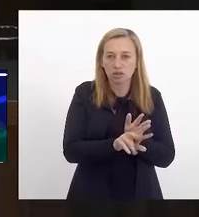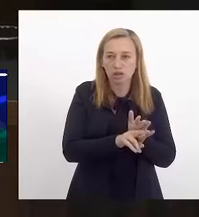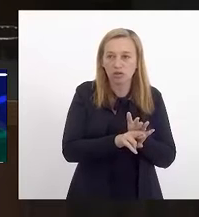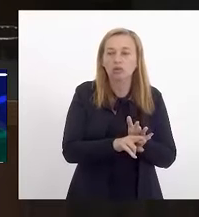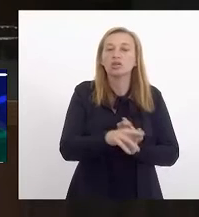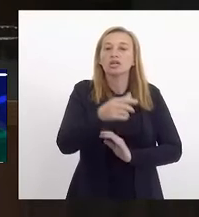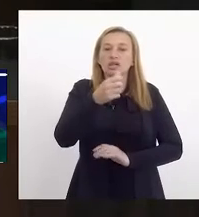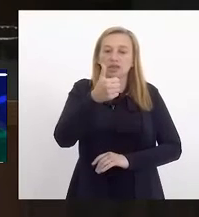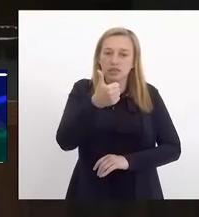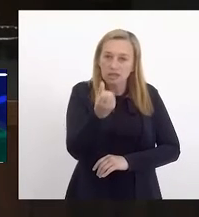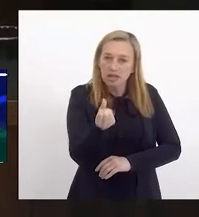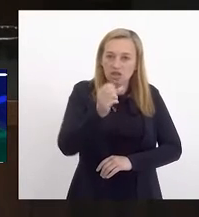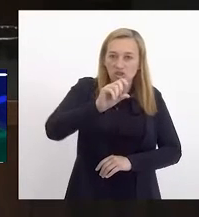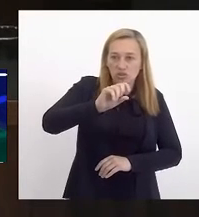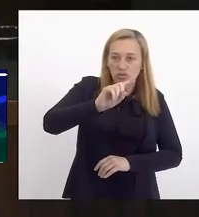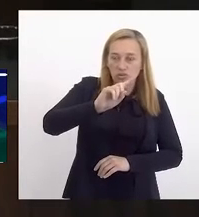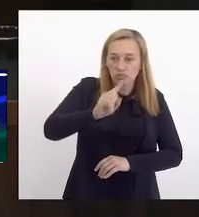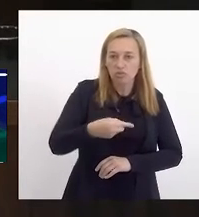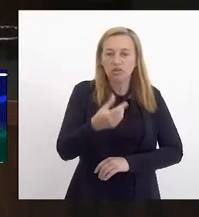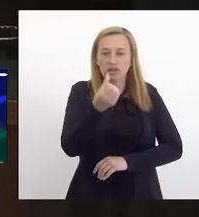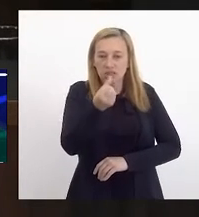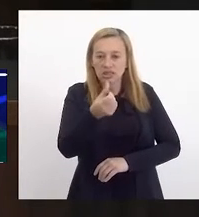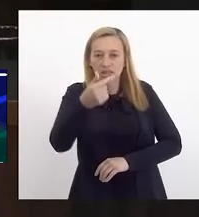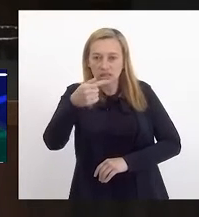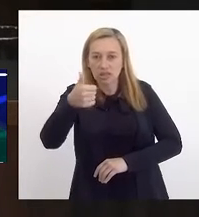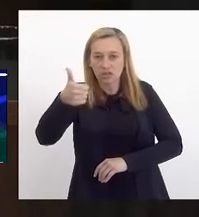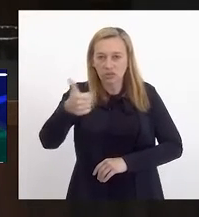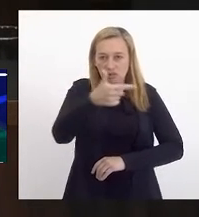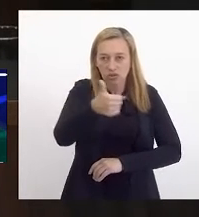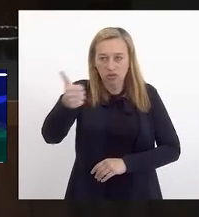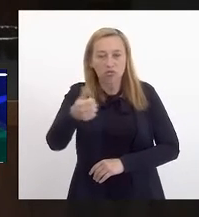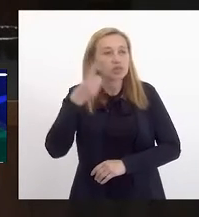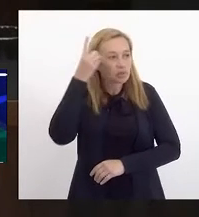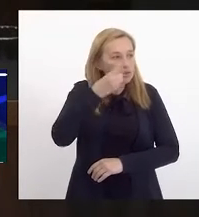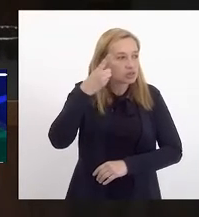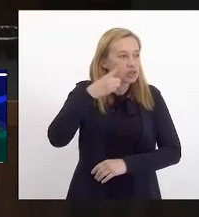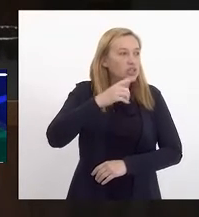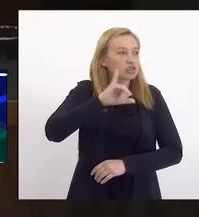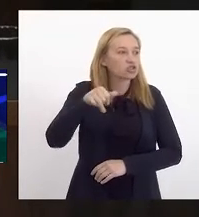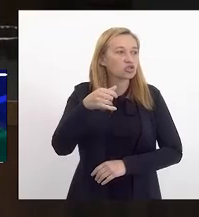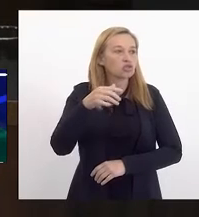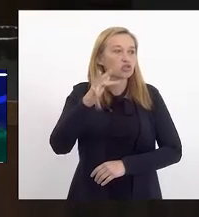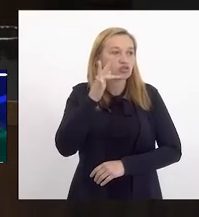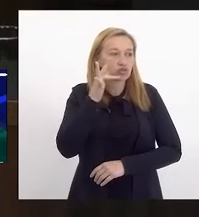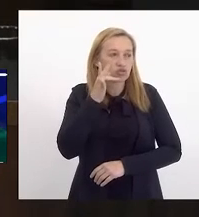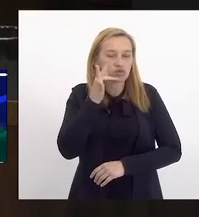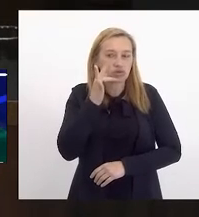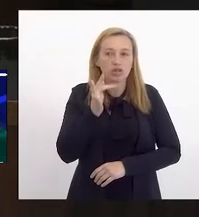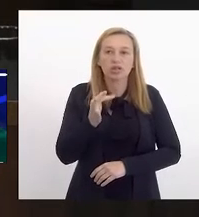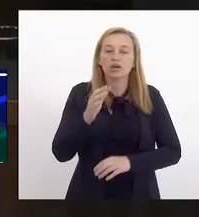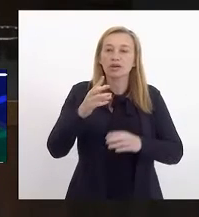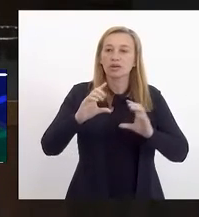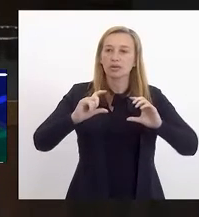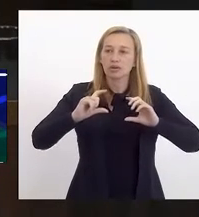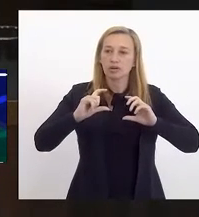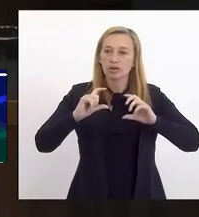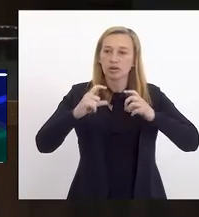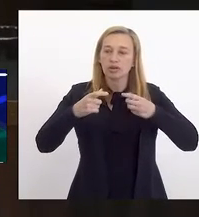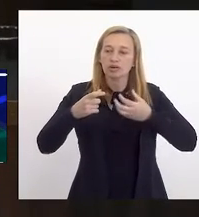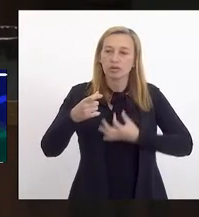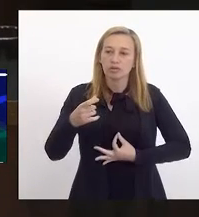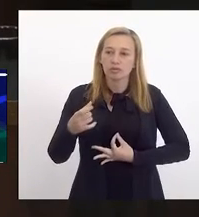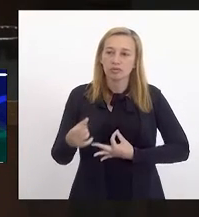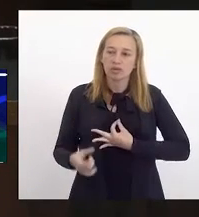resolução 6.771, de 21, de autoria do deputado Jorge Felipe Neto, concede medalha